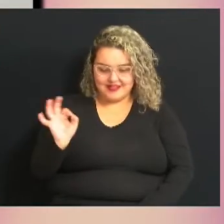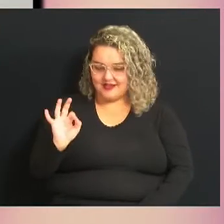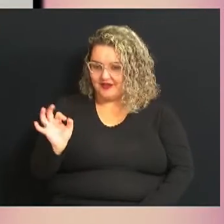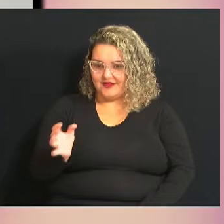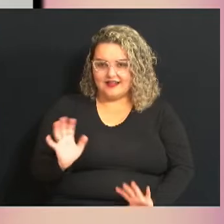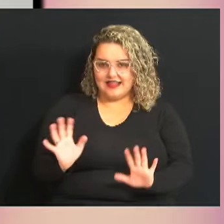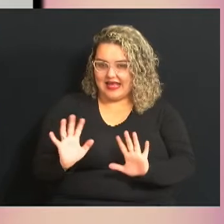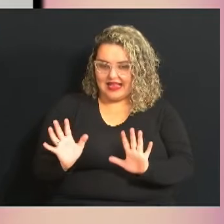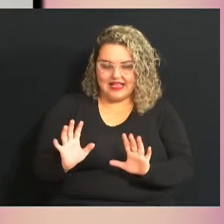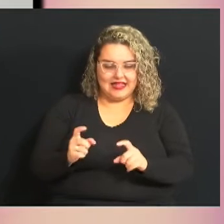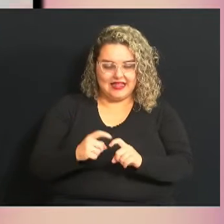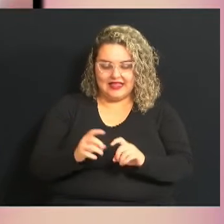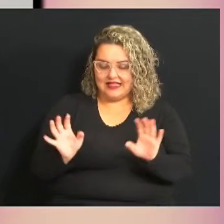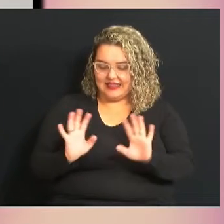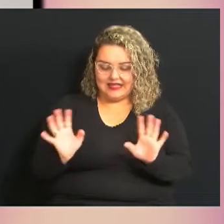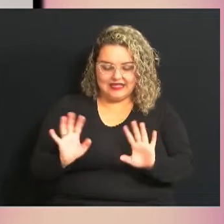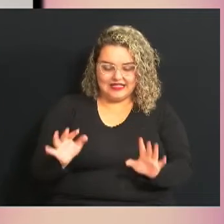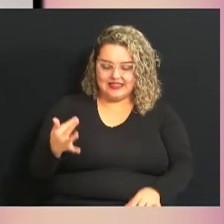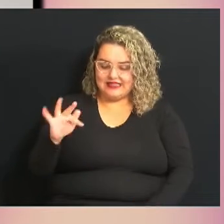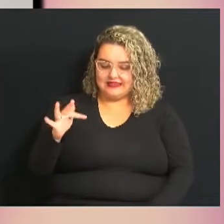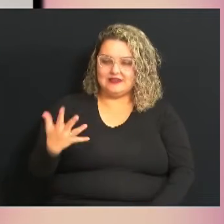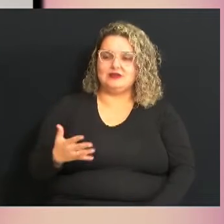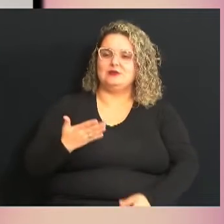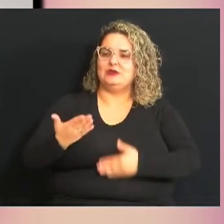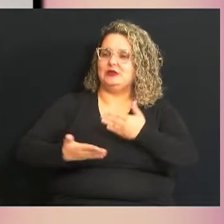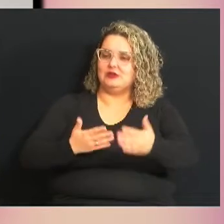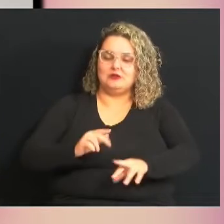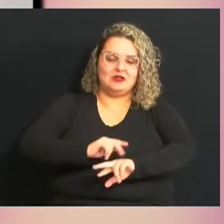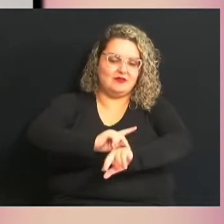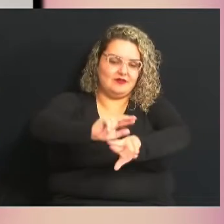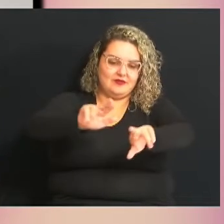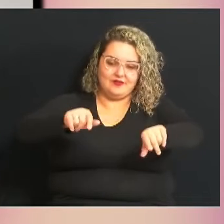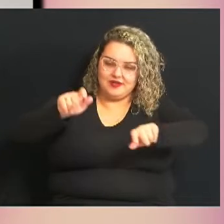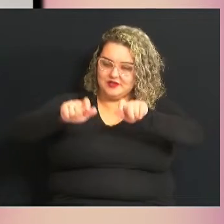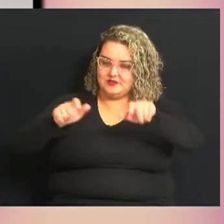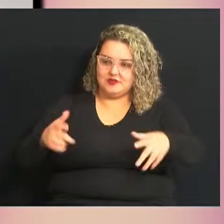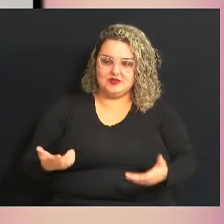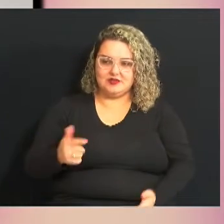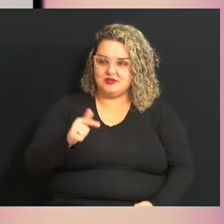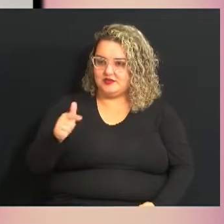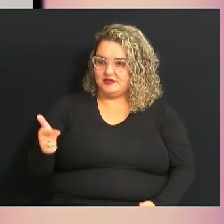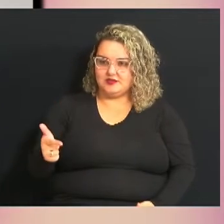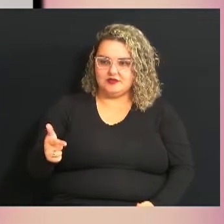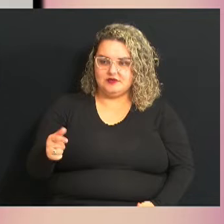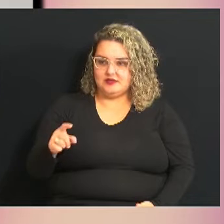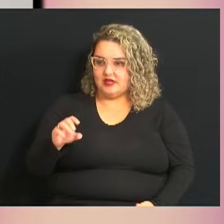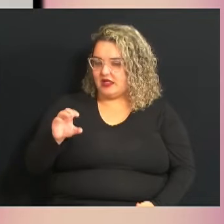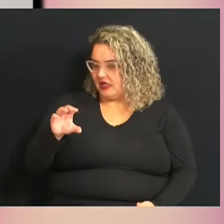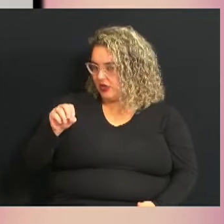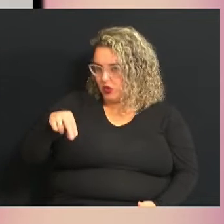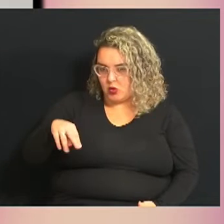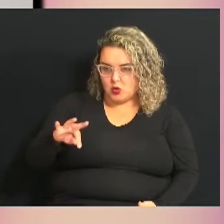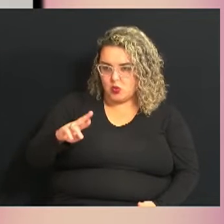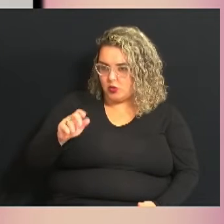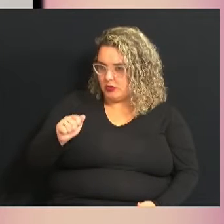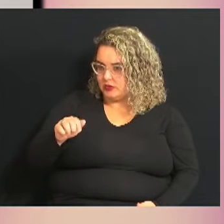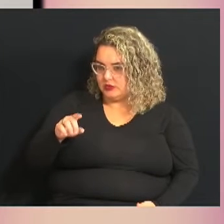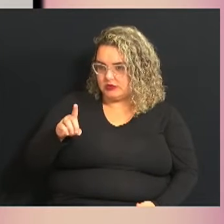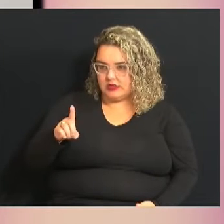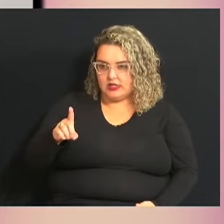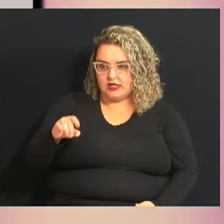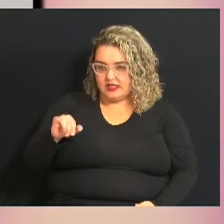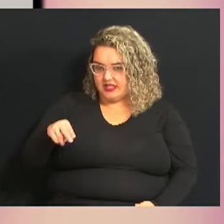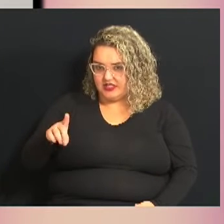tá? É um tratamento que pode ser feito para várias pessoas, não tem contraindicação, mesmo diabéticos, cardíacos, né?